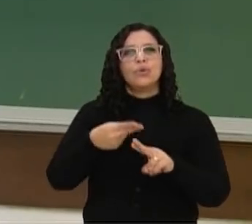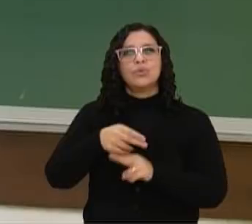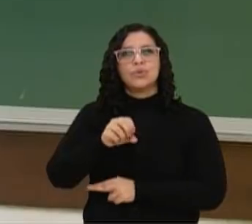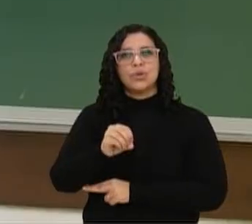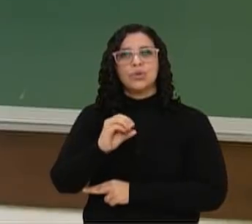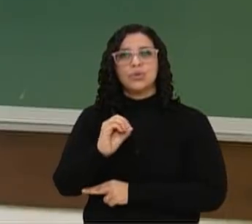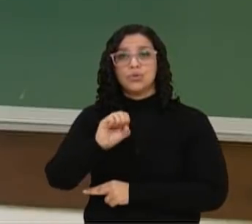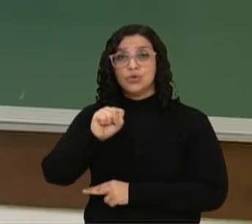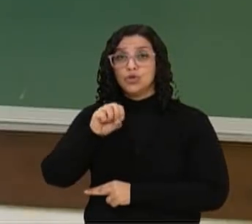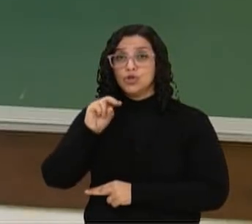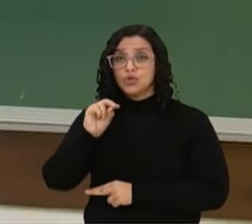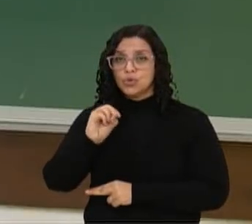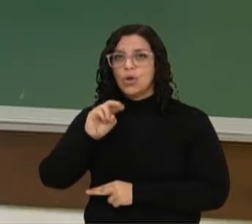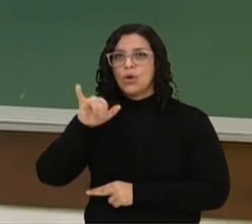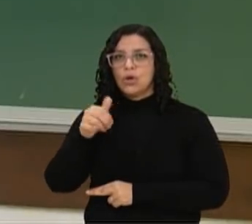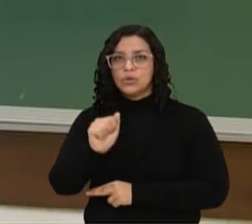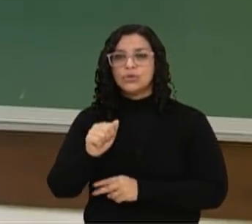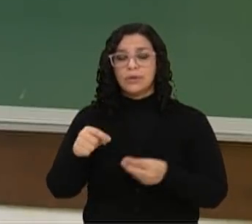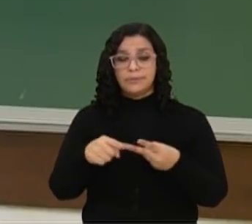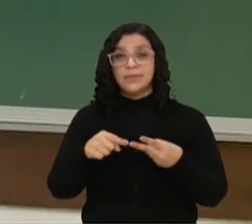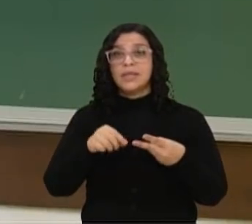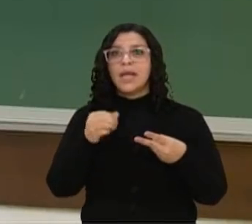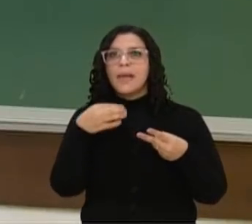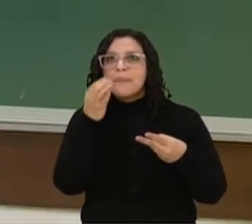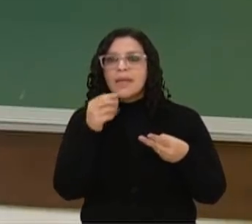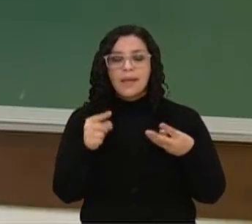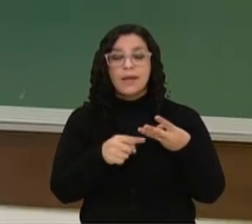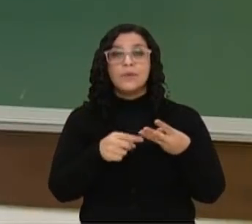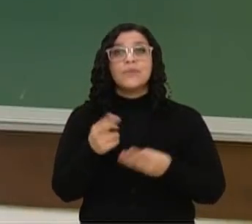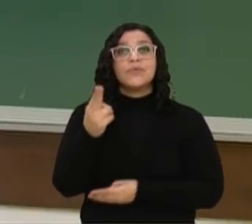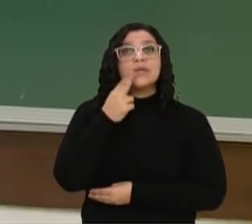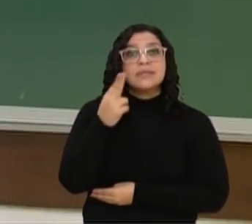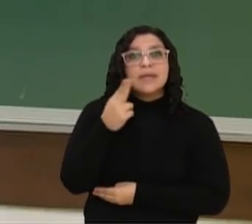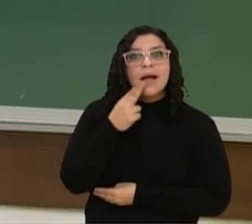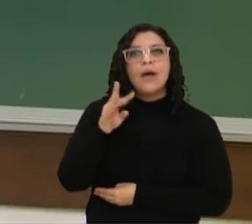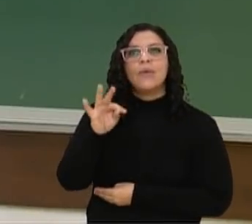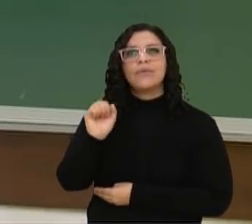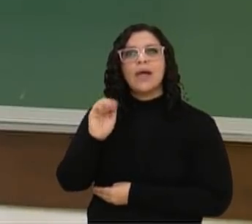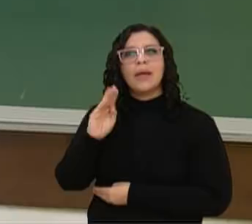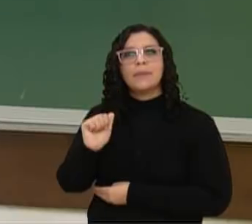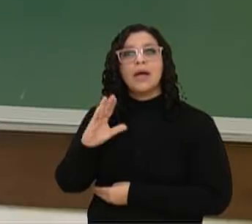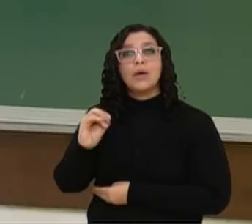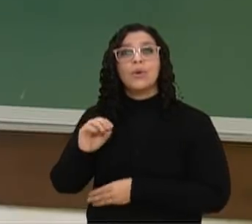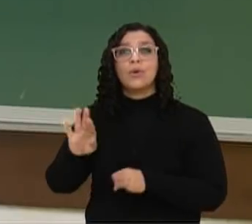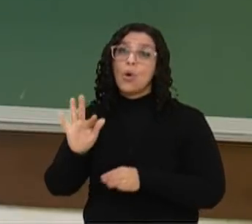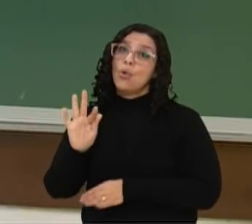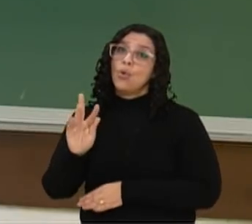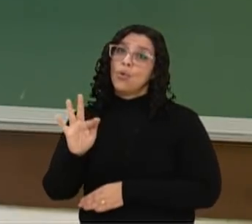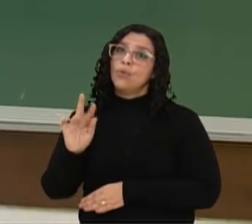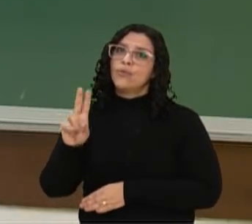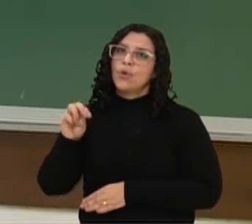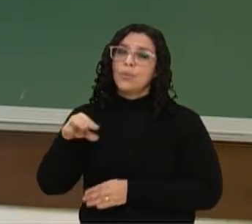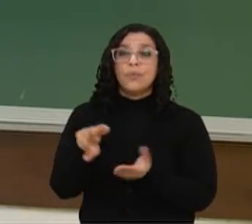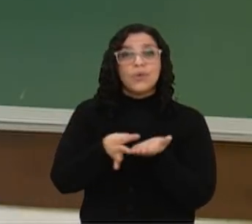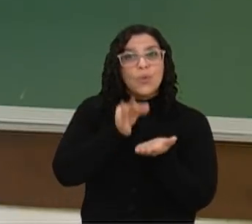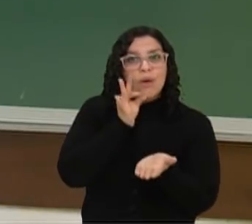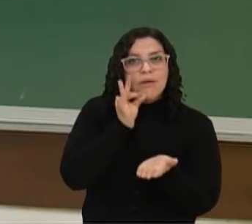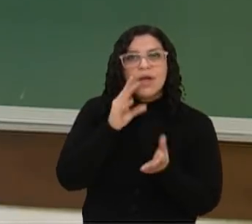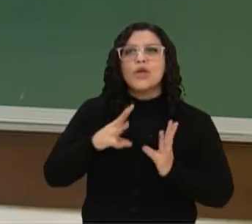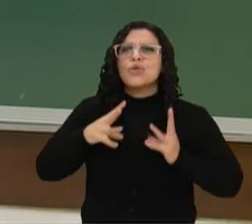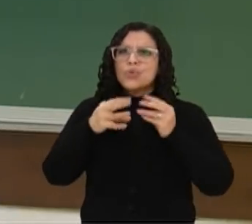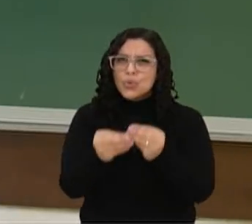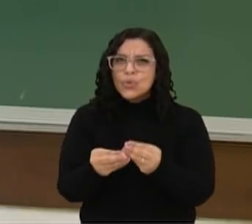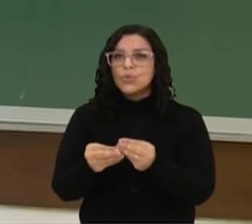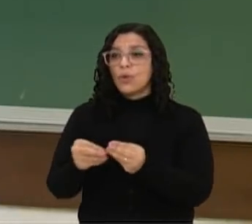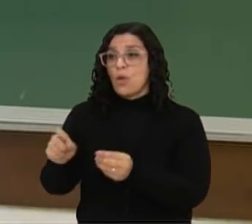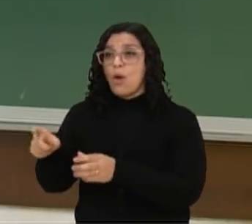milho, os cigarros que são feitos à base de tabaco e fumo, o café, que é a bebida que a gente consome aí. Então, tudo